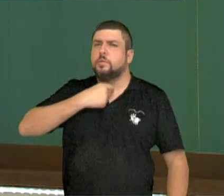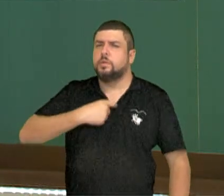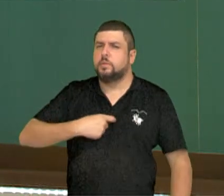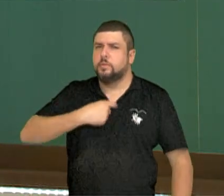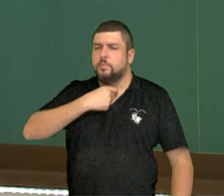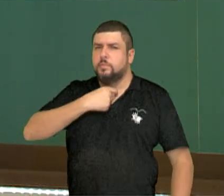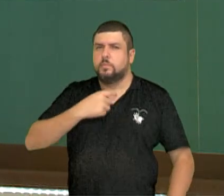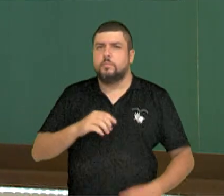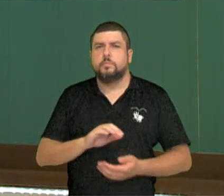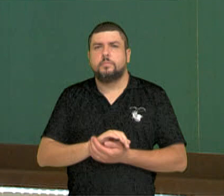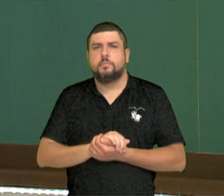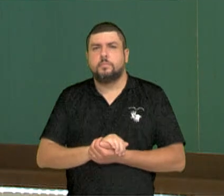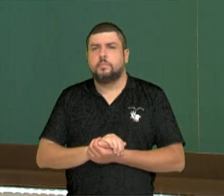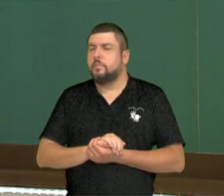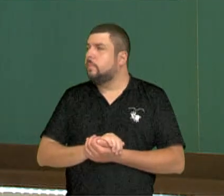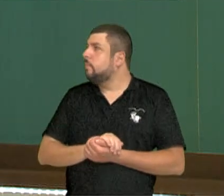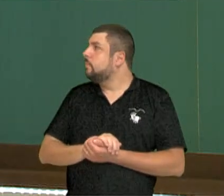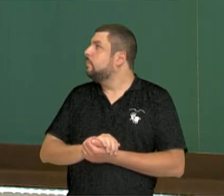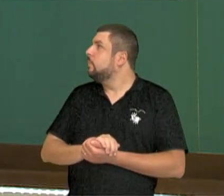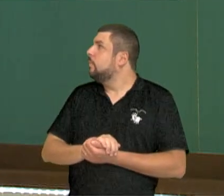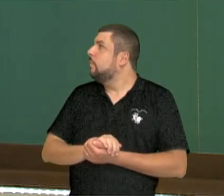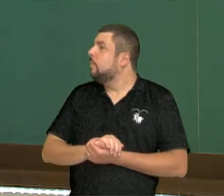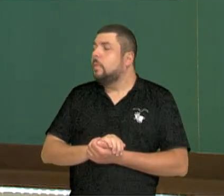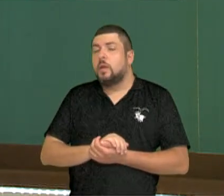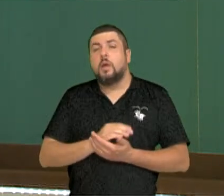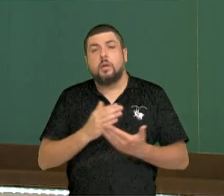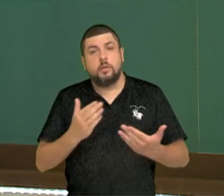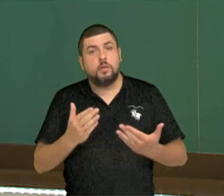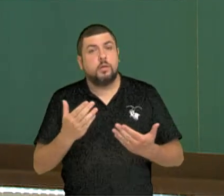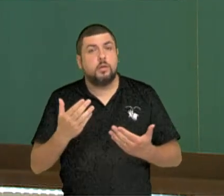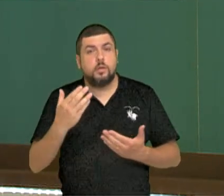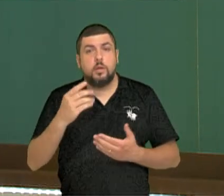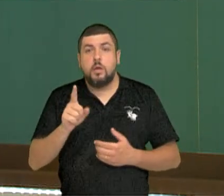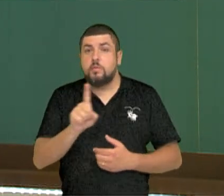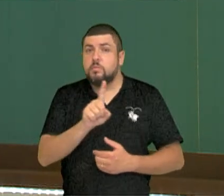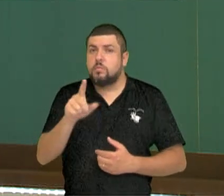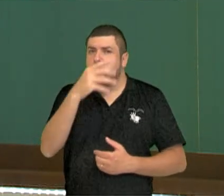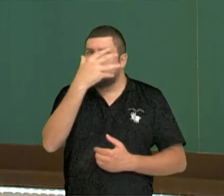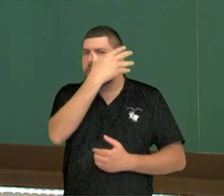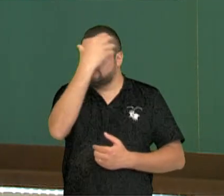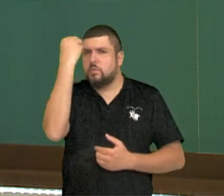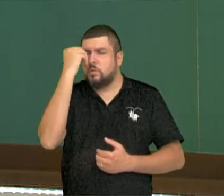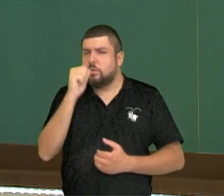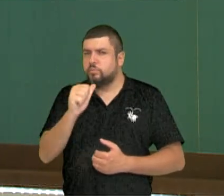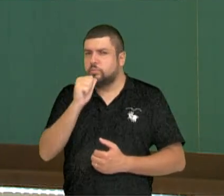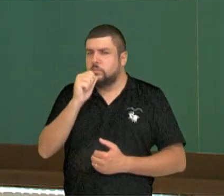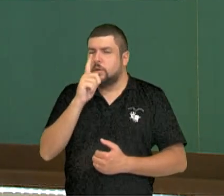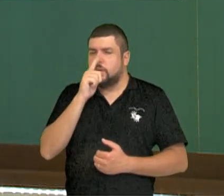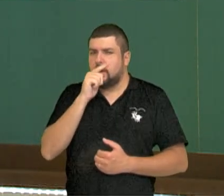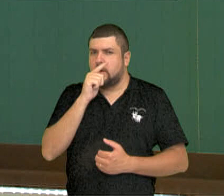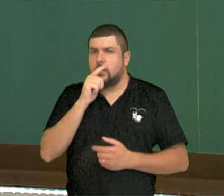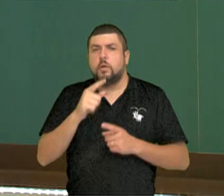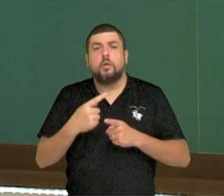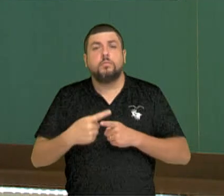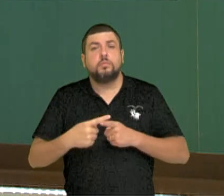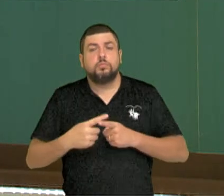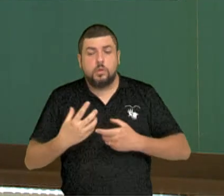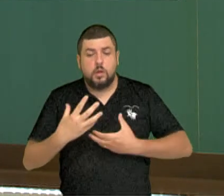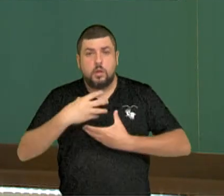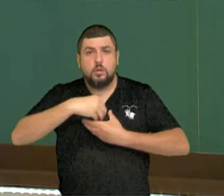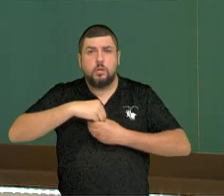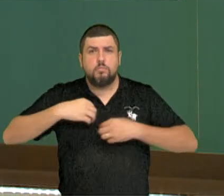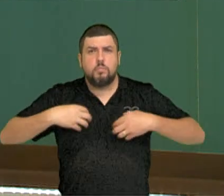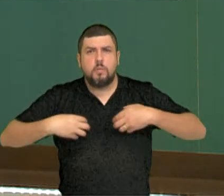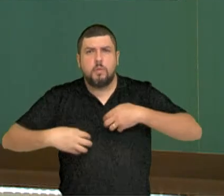água. A água faz muitíssimo bem, faz com que os nossos órgãos funcionem tranquilamente, faz bem para a